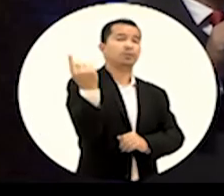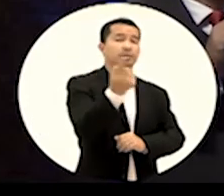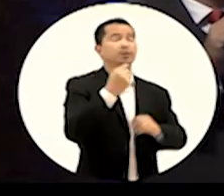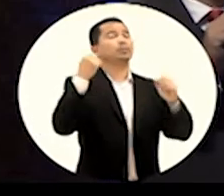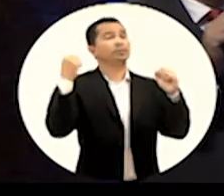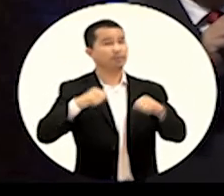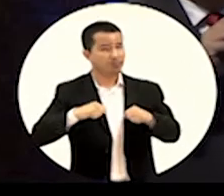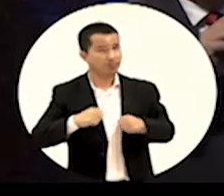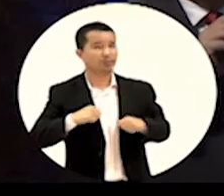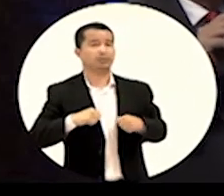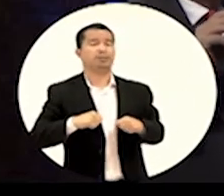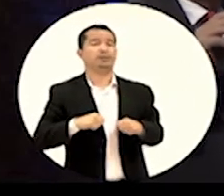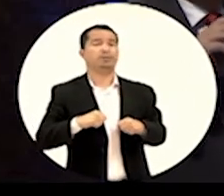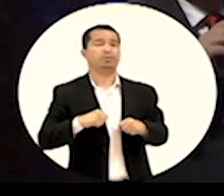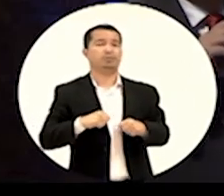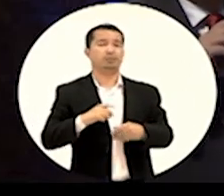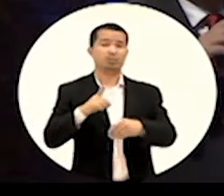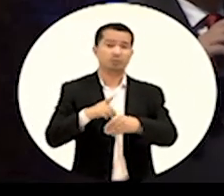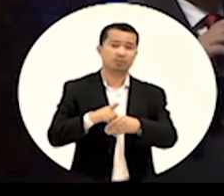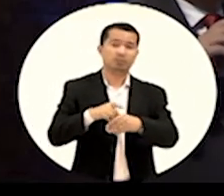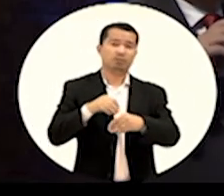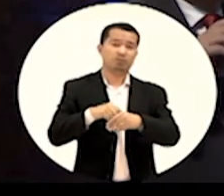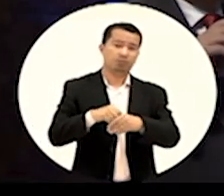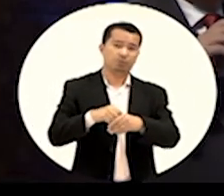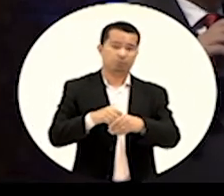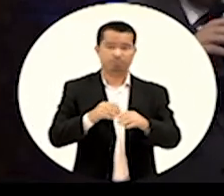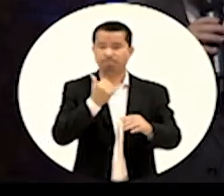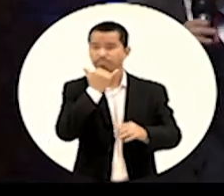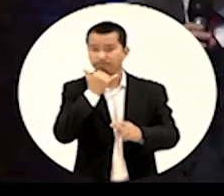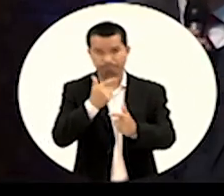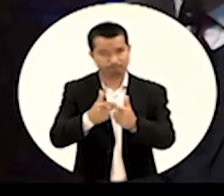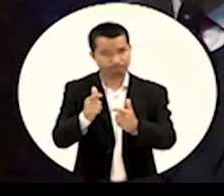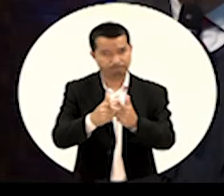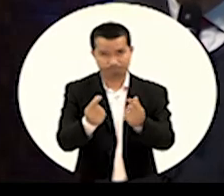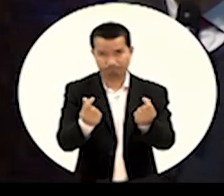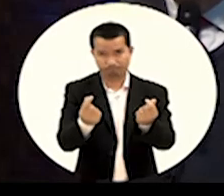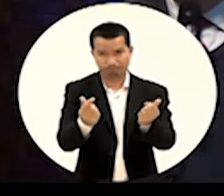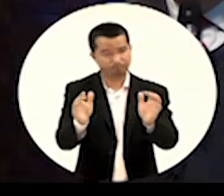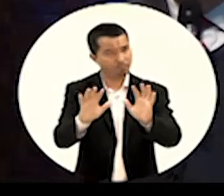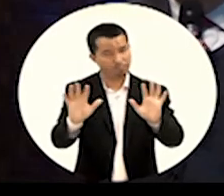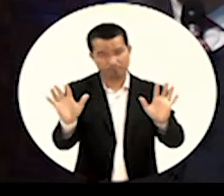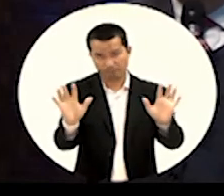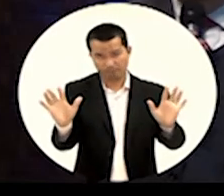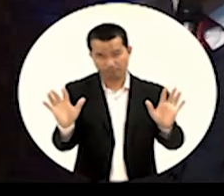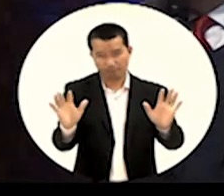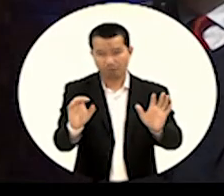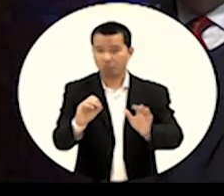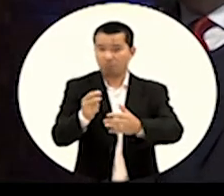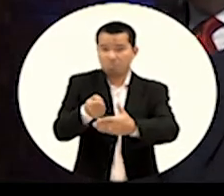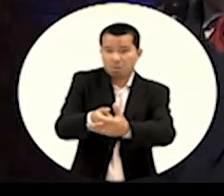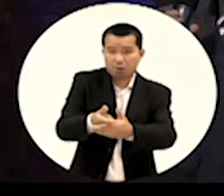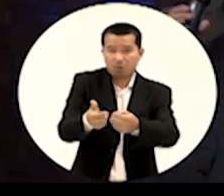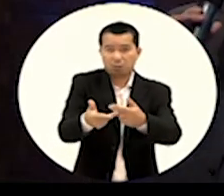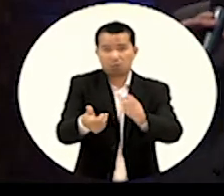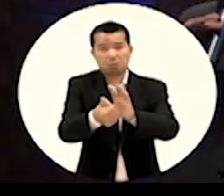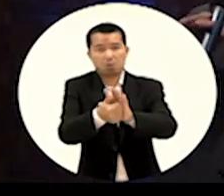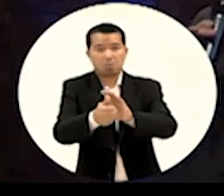valor para o Senhor na minha vida. É só isso. Não é um